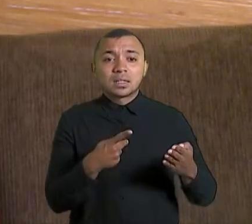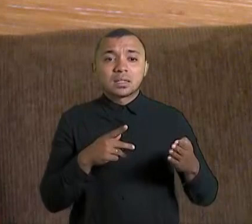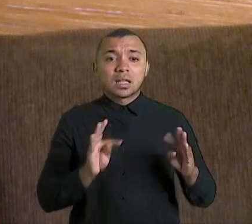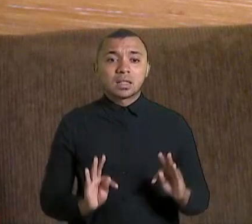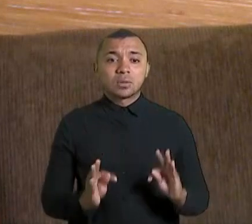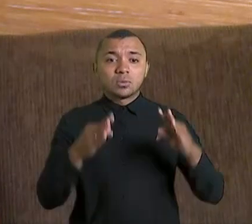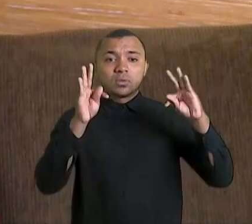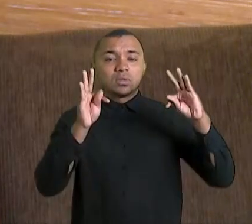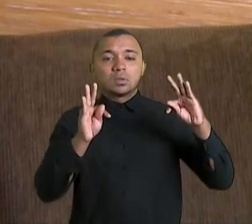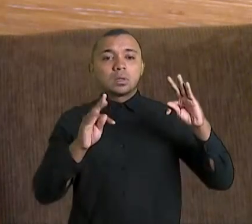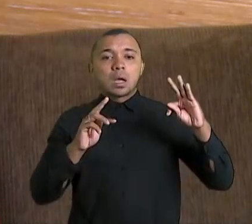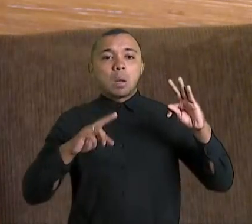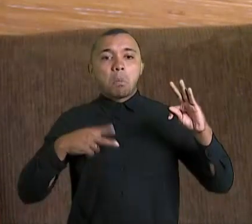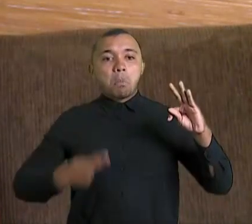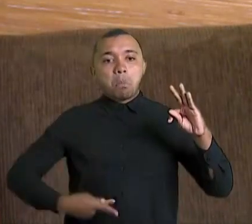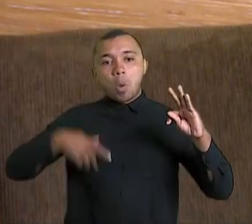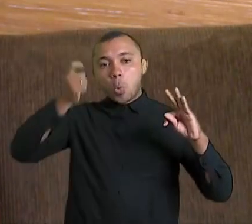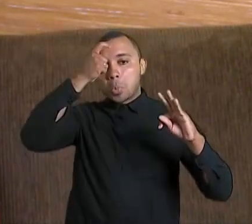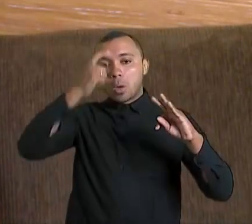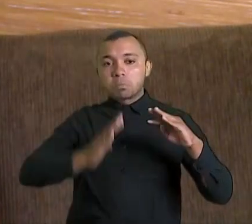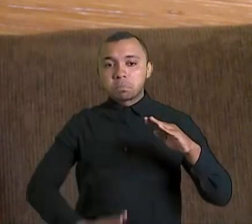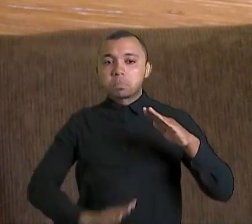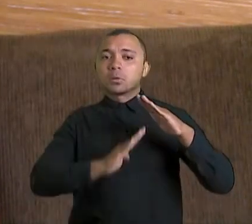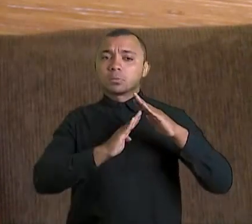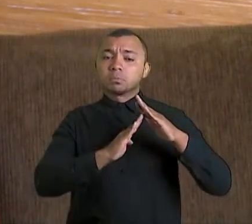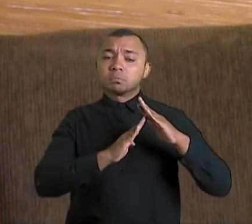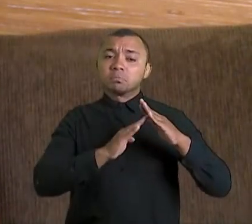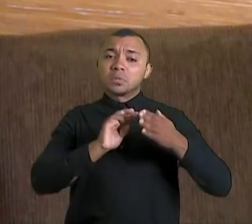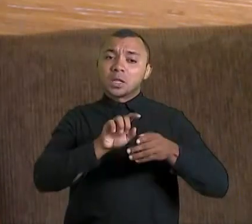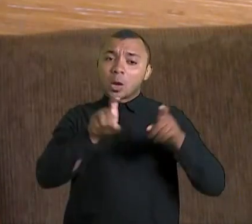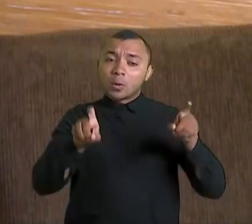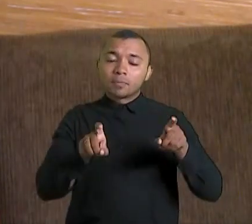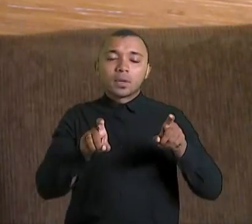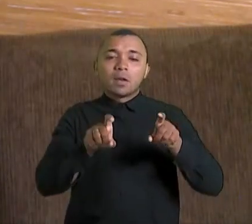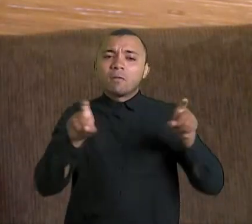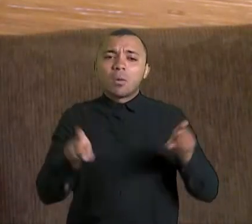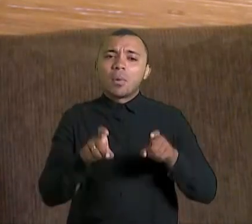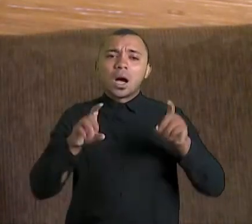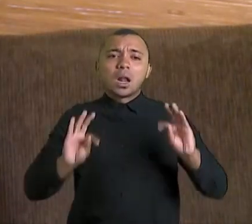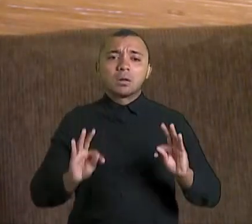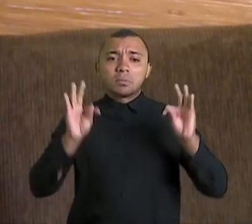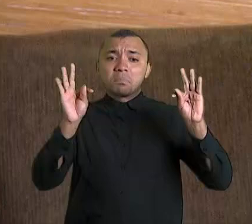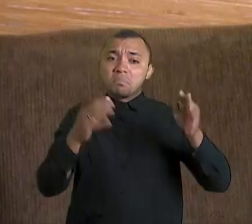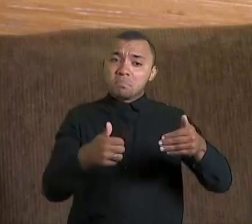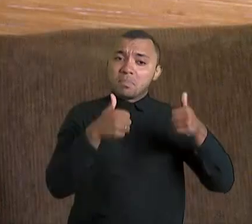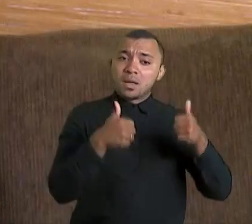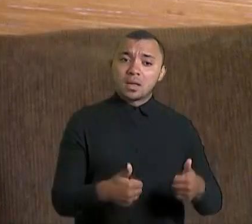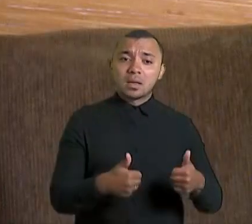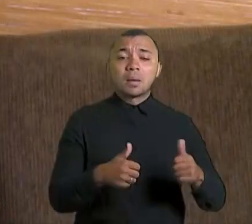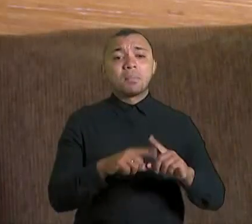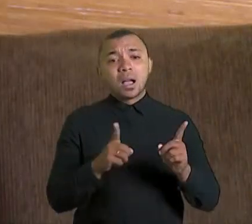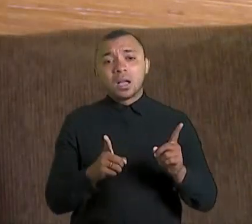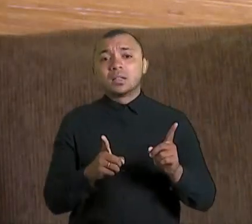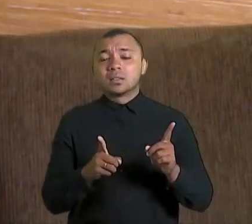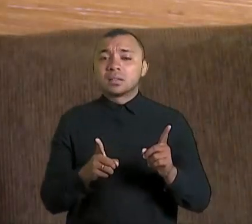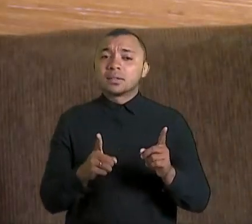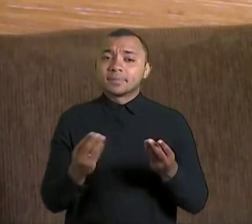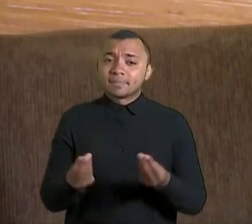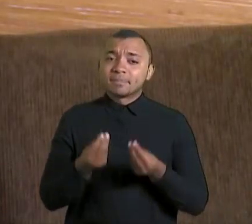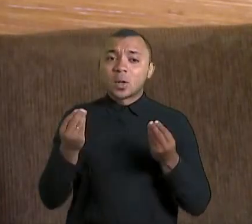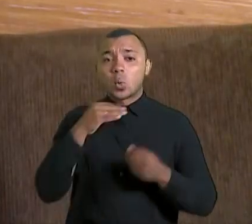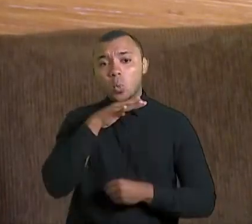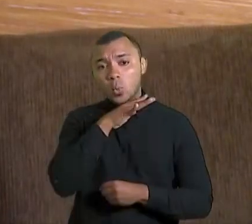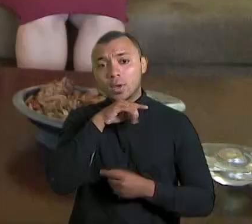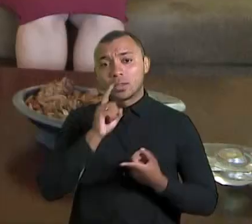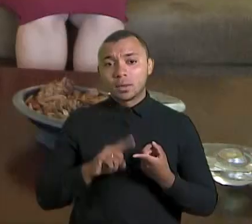tecnologia. E é, tem seu ponto favorável, mas também, né, já deixa um pouco a desejar nesse aspecto. As